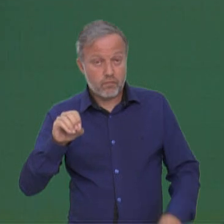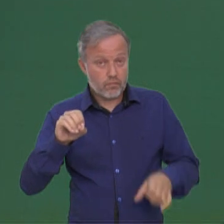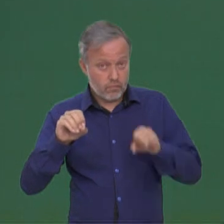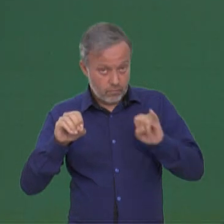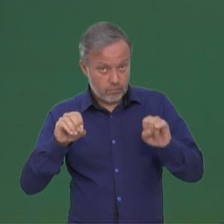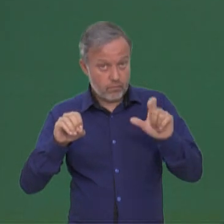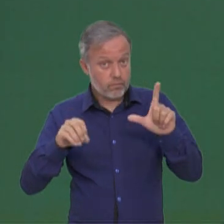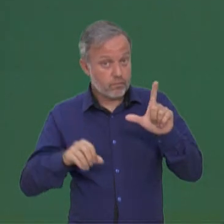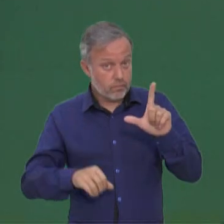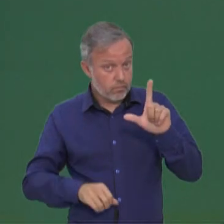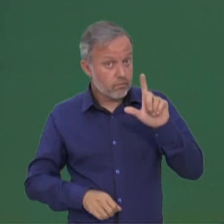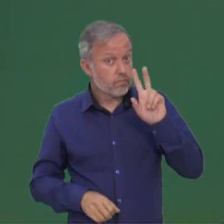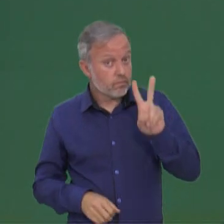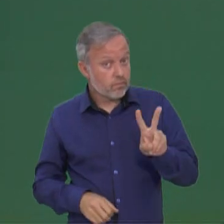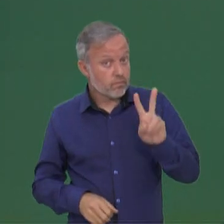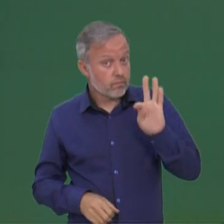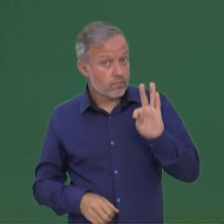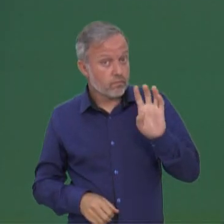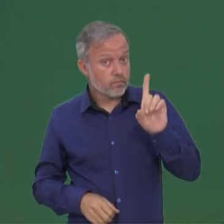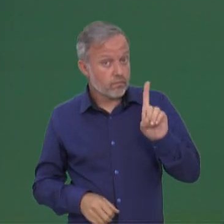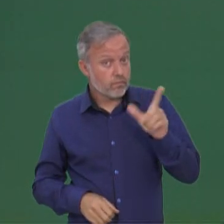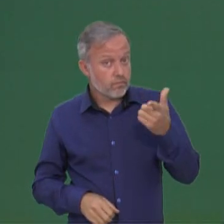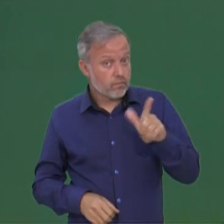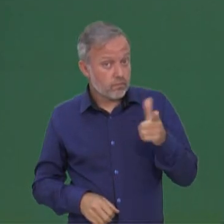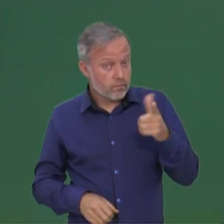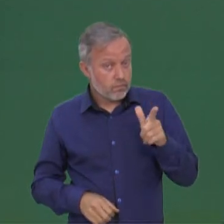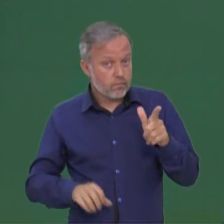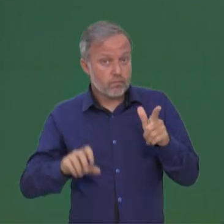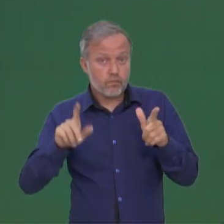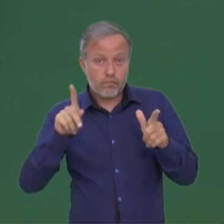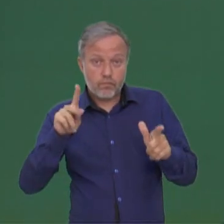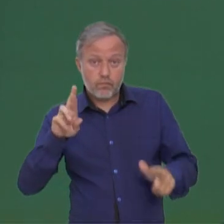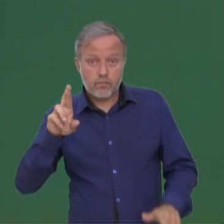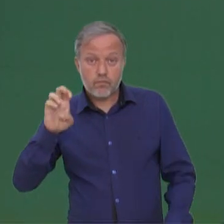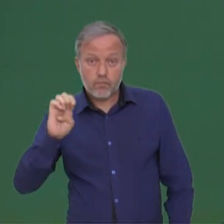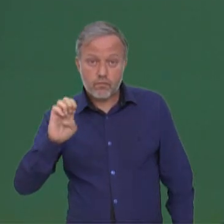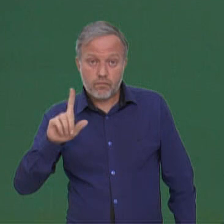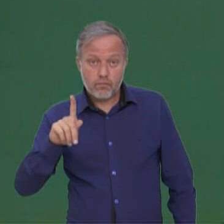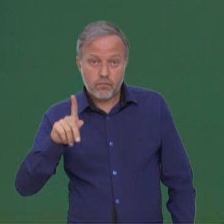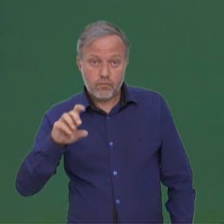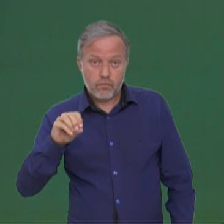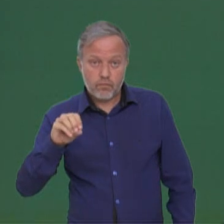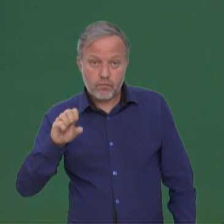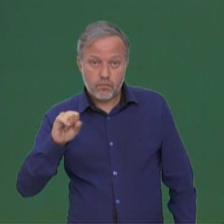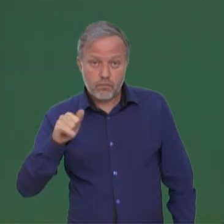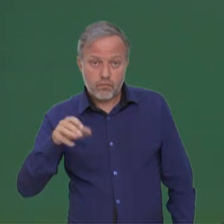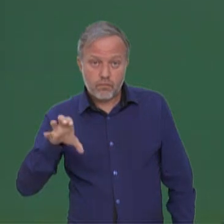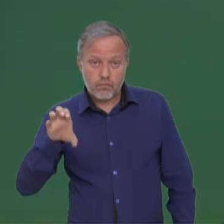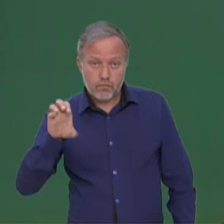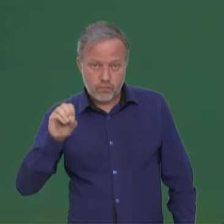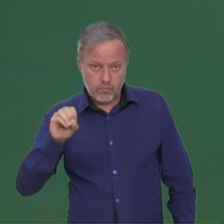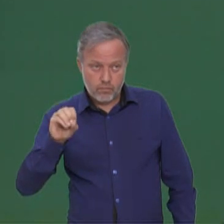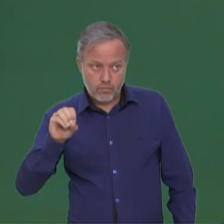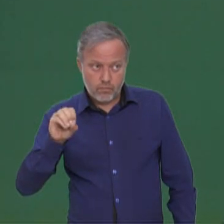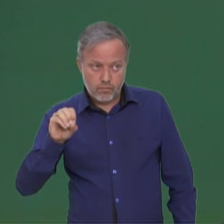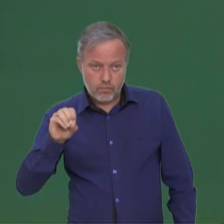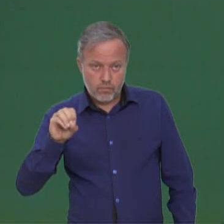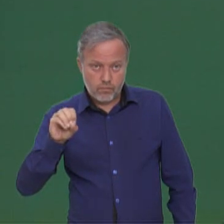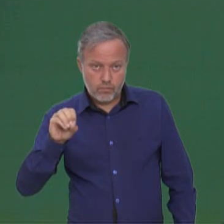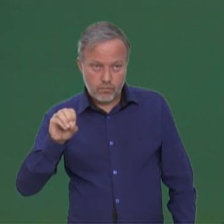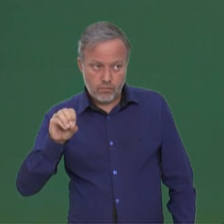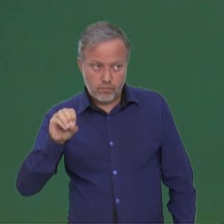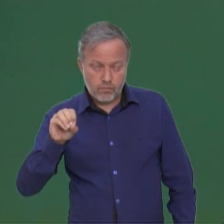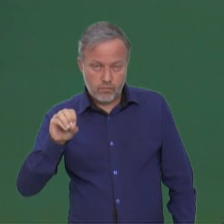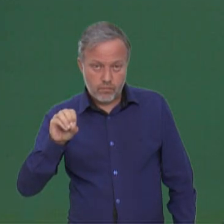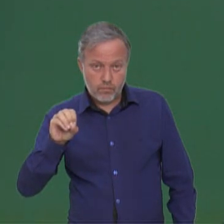ele não tem preposição entre o verbo da primeira oração e a conjunção. Então, ali onde a